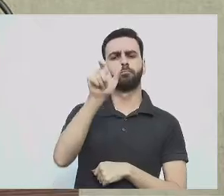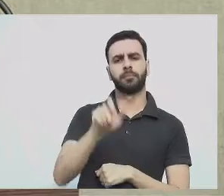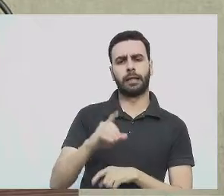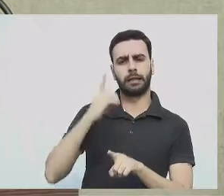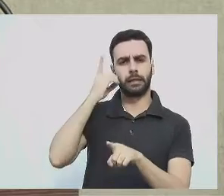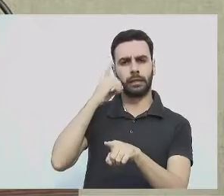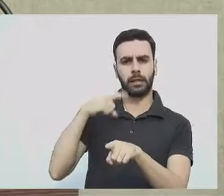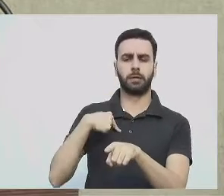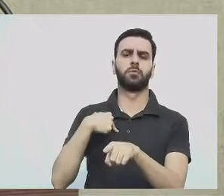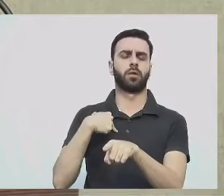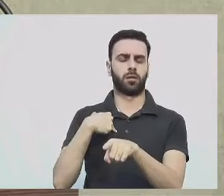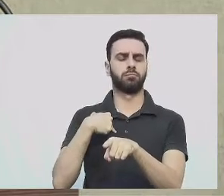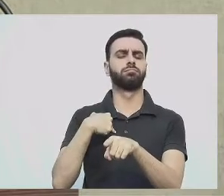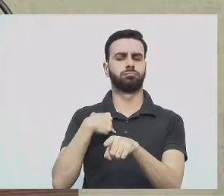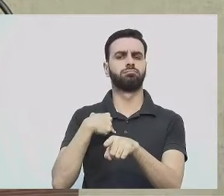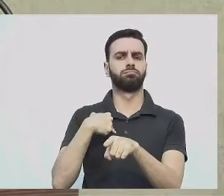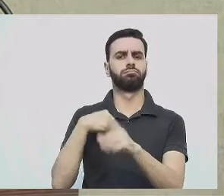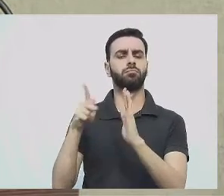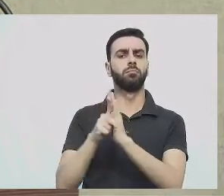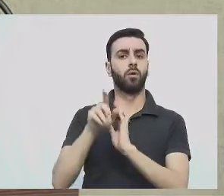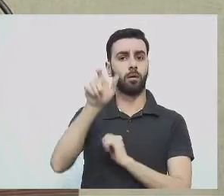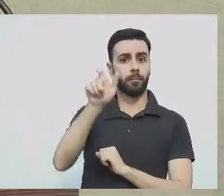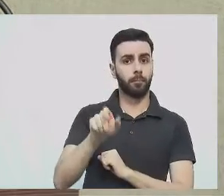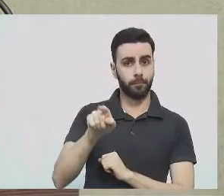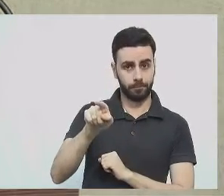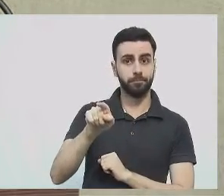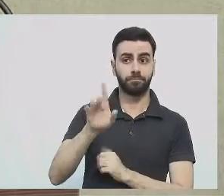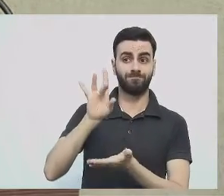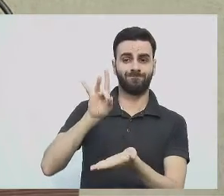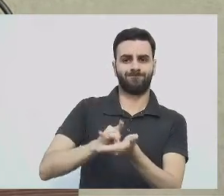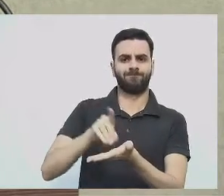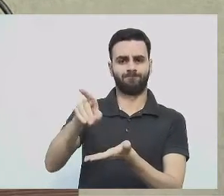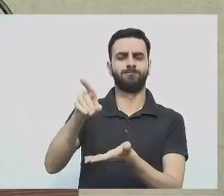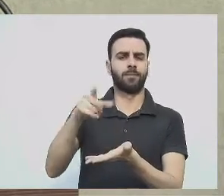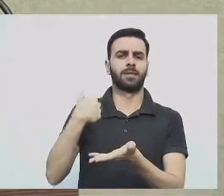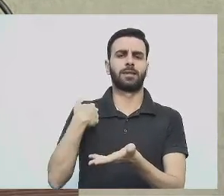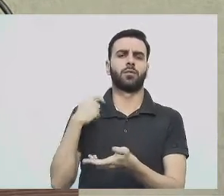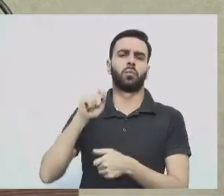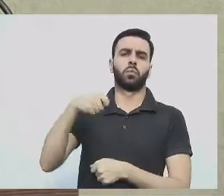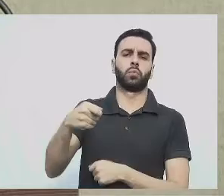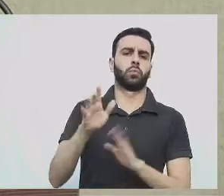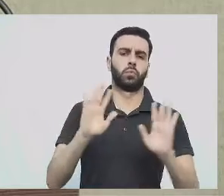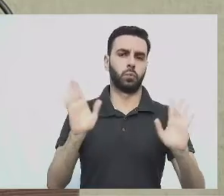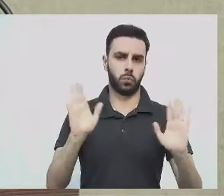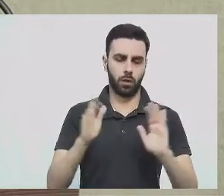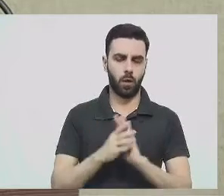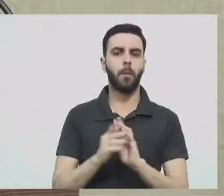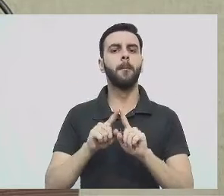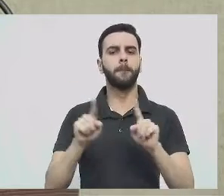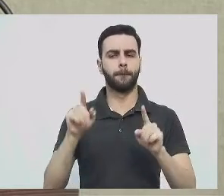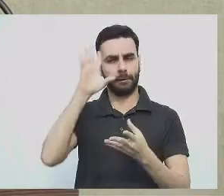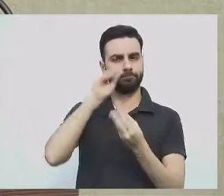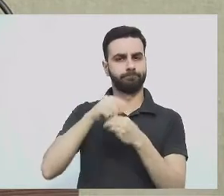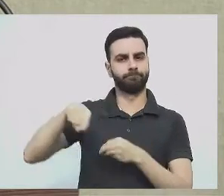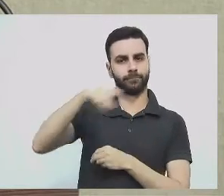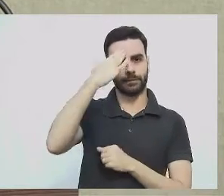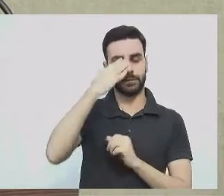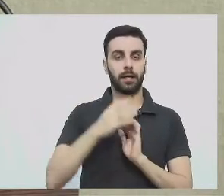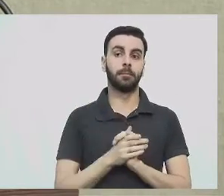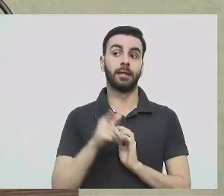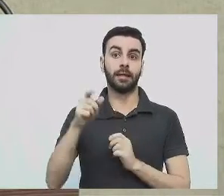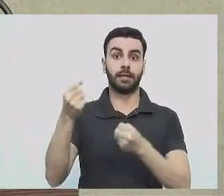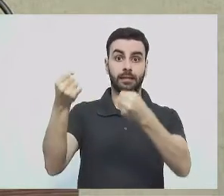das poucas coisas que eu ouvi de um deputado que foi verdadeiro, eu não vou citar o nome desse deputado, mas a maioria dos vereadores que sabe.